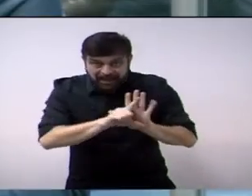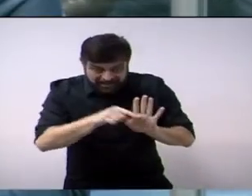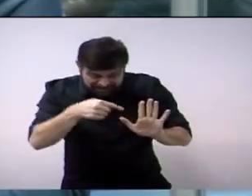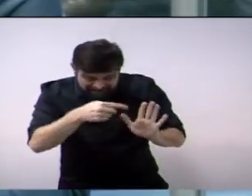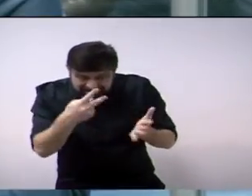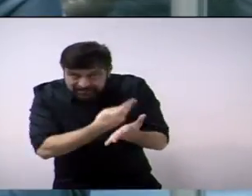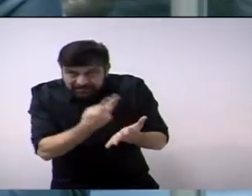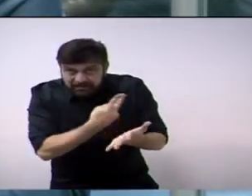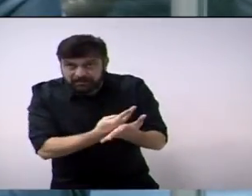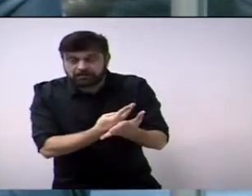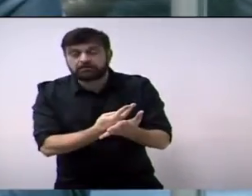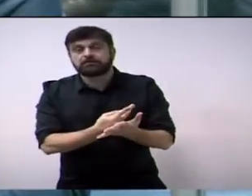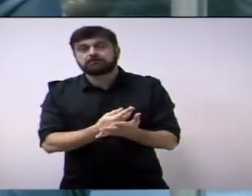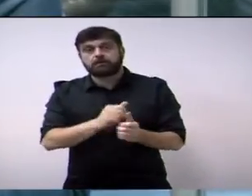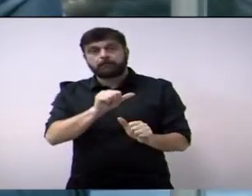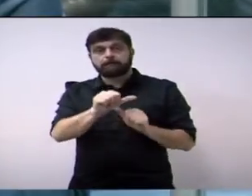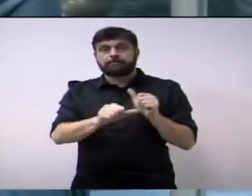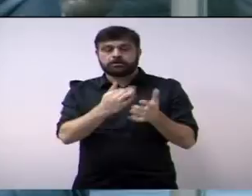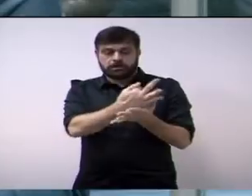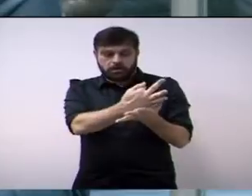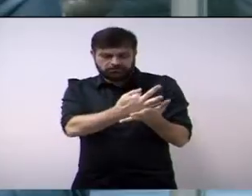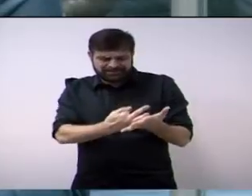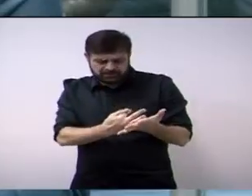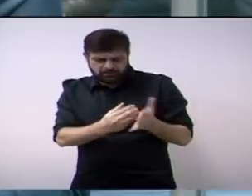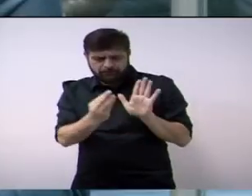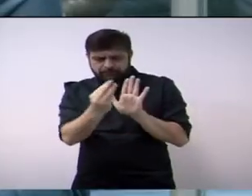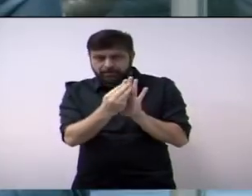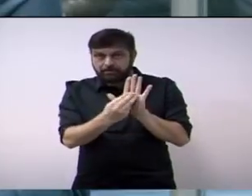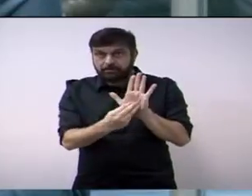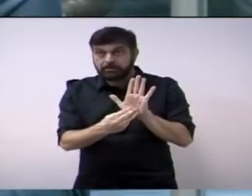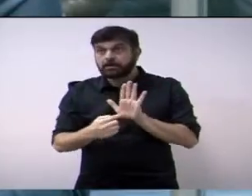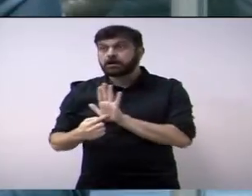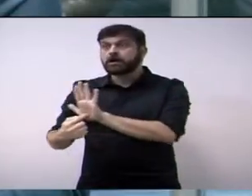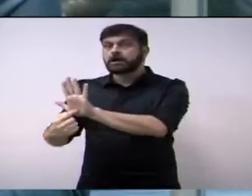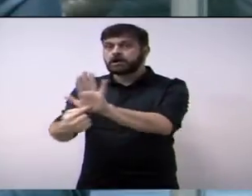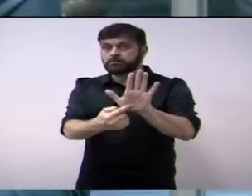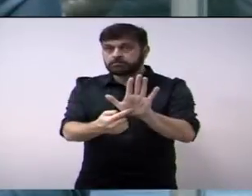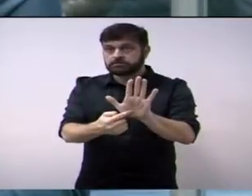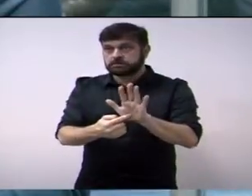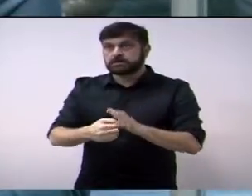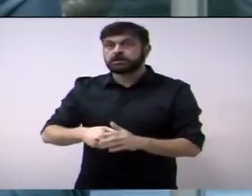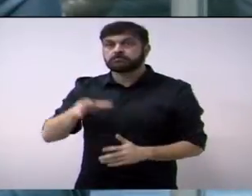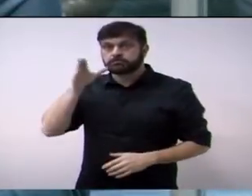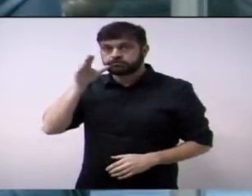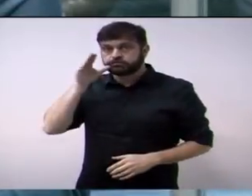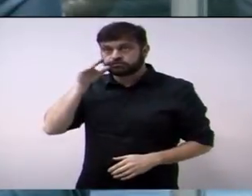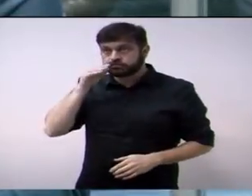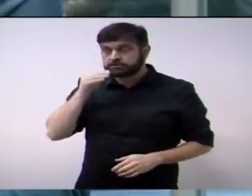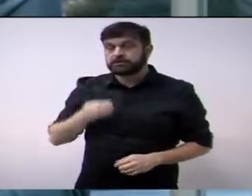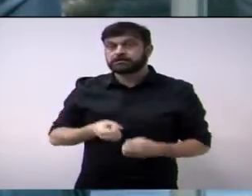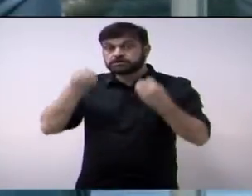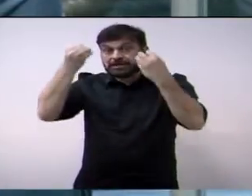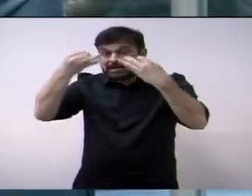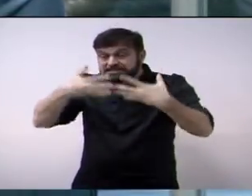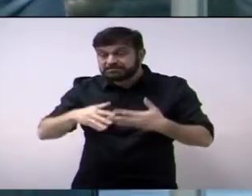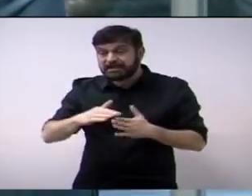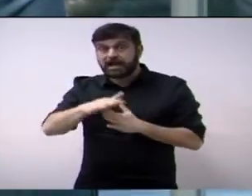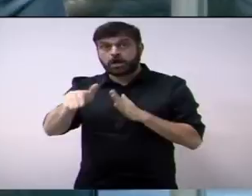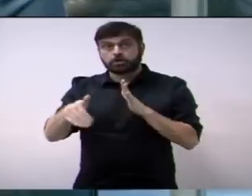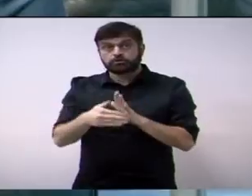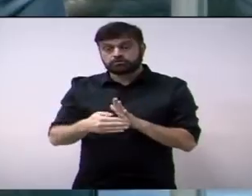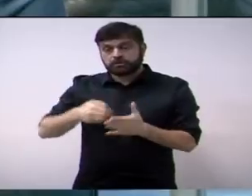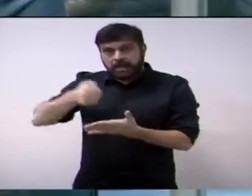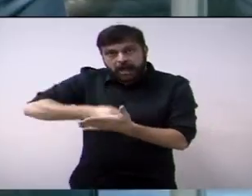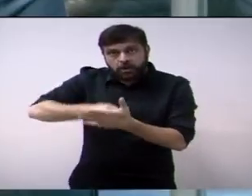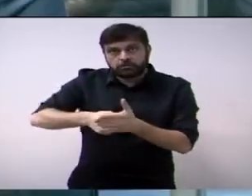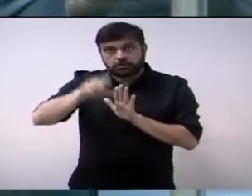projeto. Desta maneira, levamos ao conhecimento dos servidores as medidas até aqui adotadas em defesa dos direitos